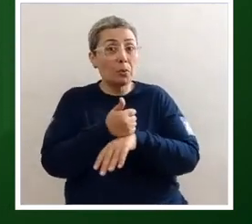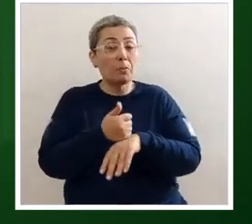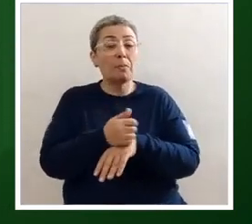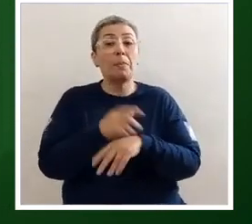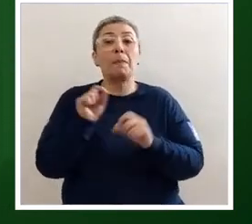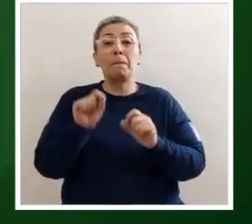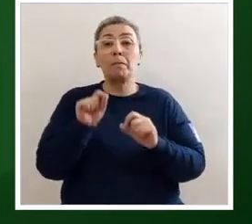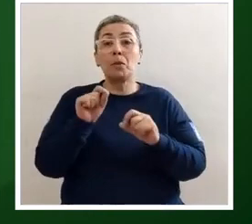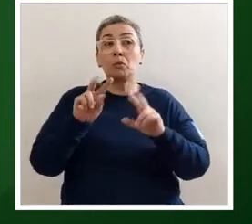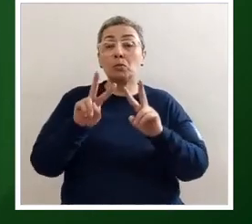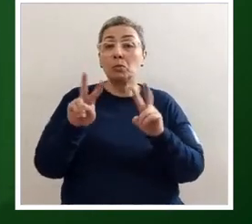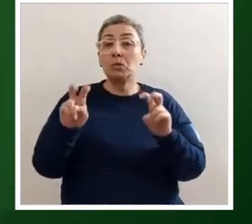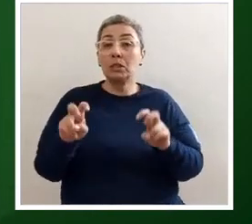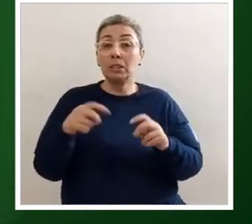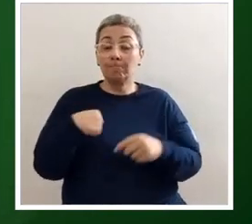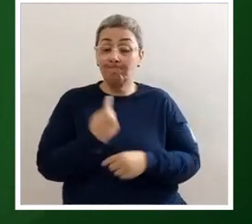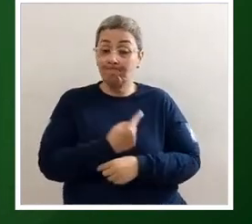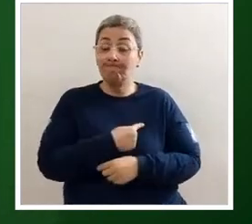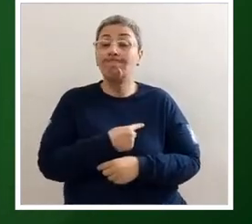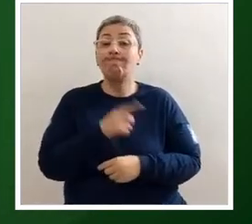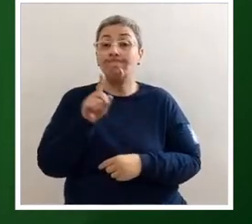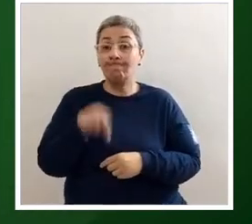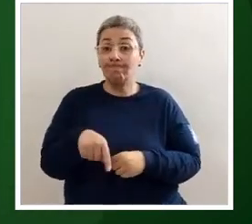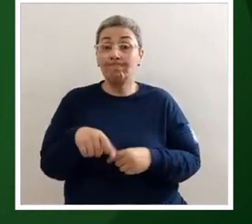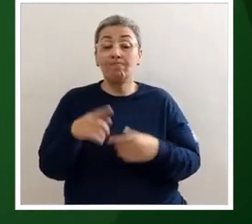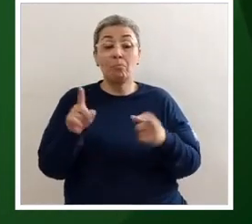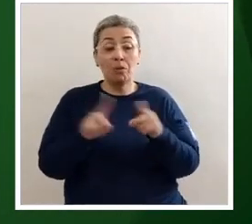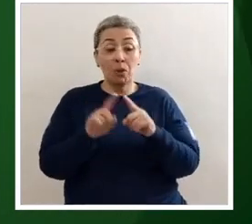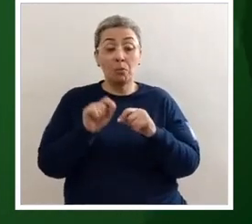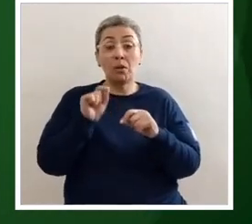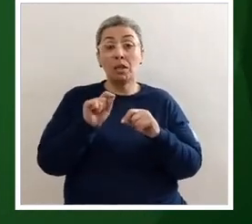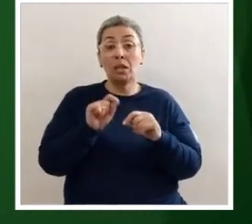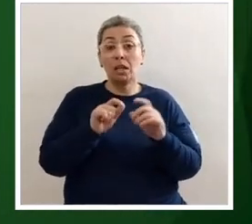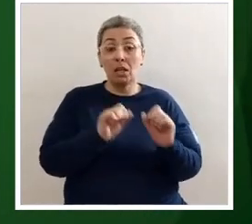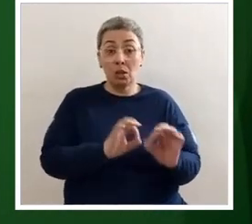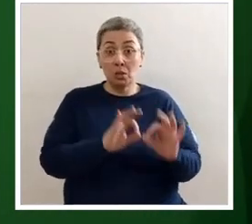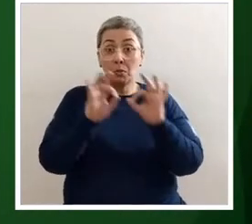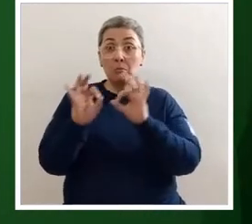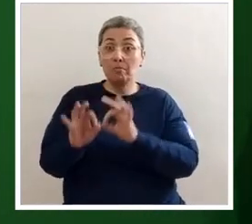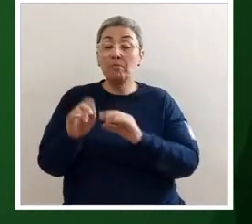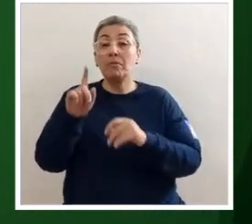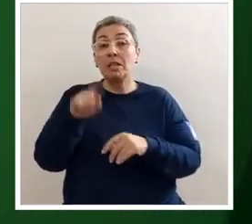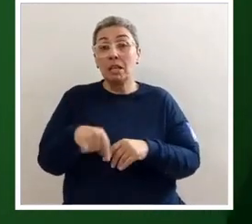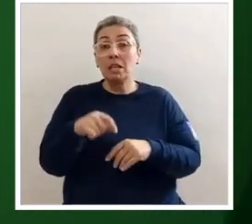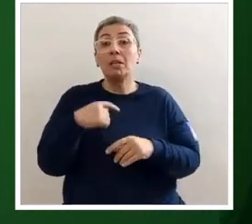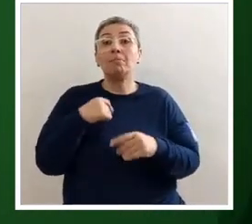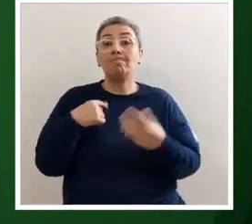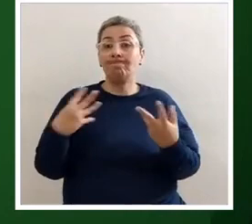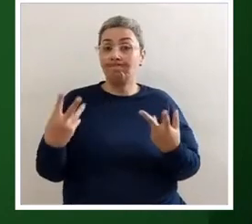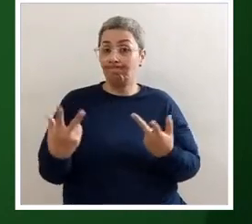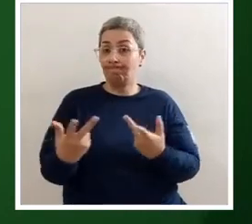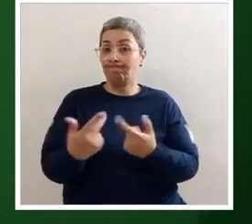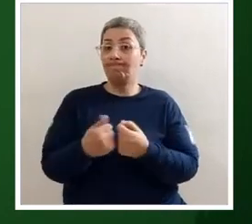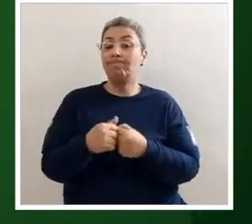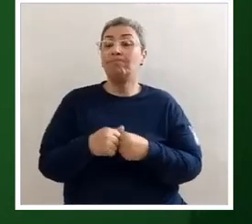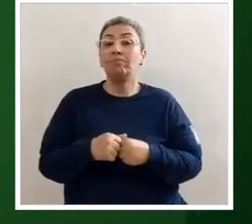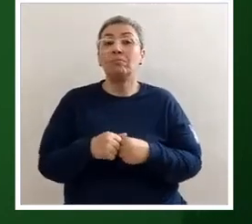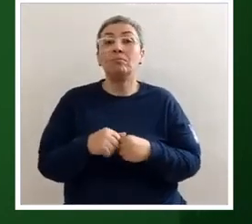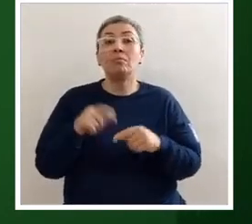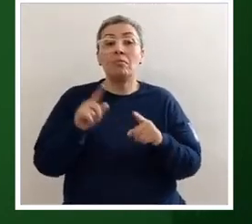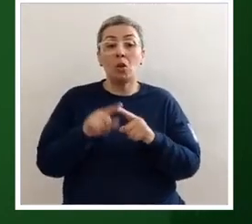de um tema que para nós aqui e para quem está acompanhando Com certeza é um tema muito rico né